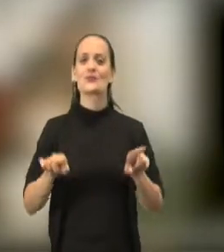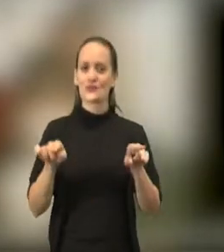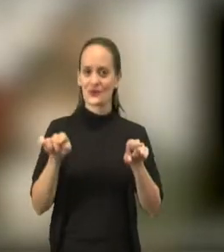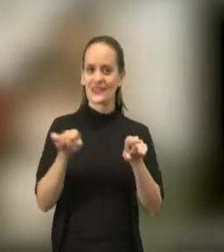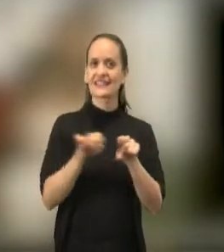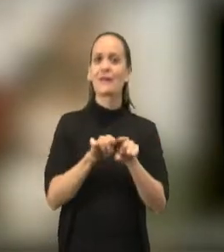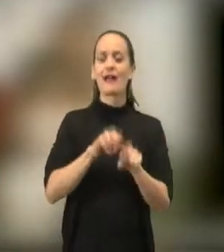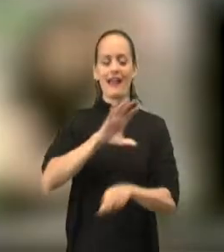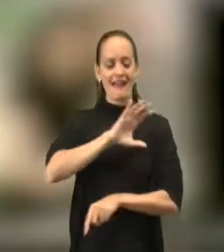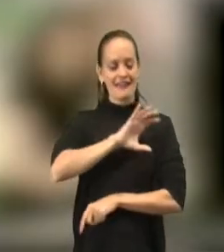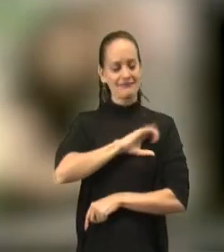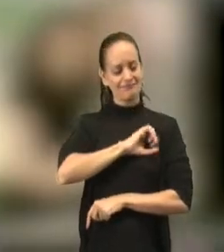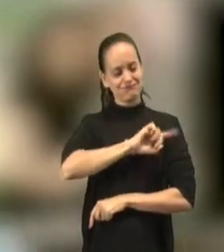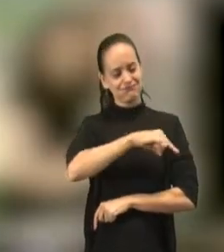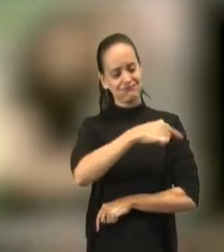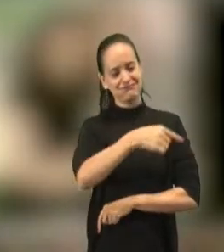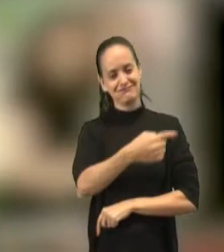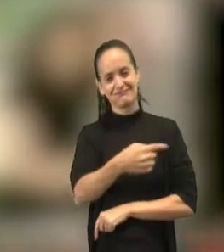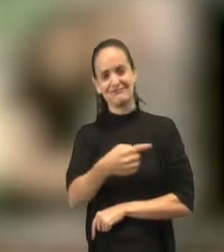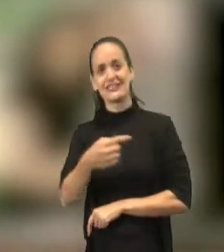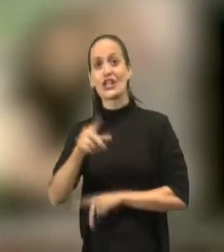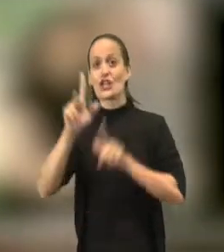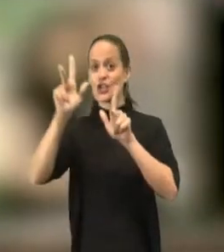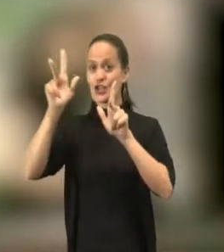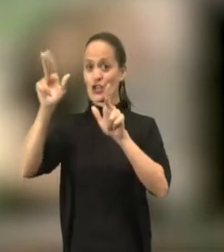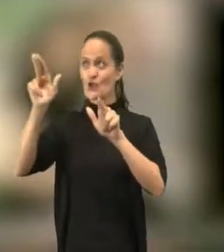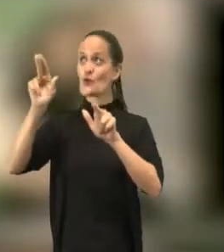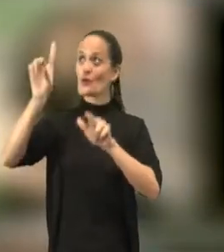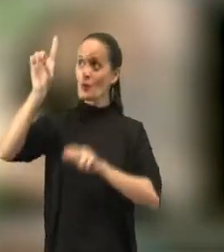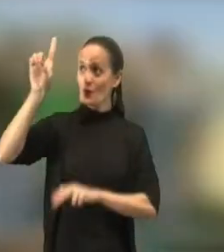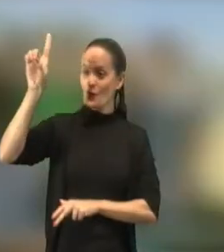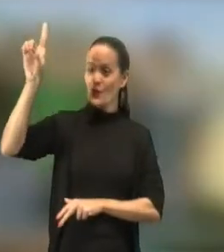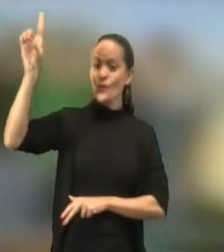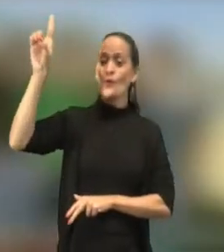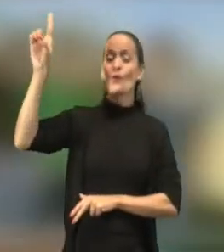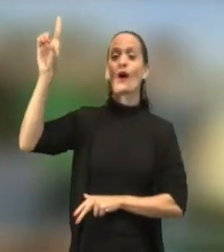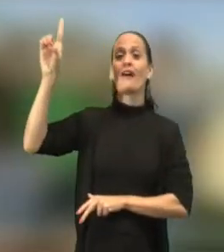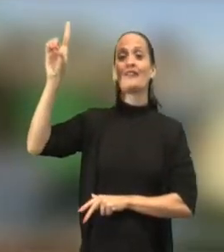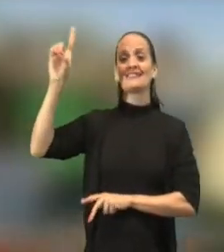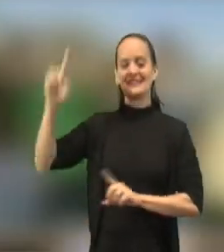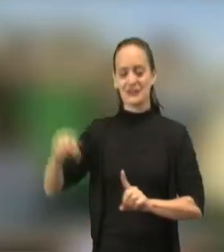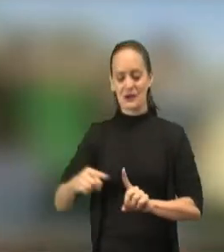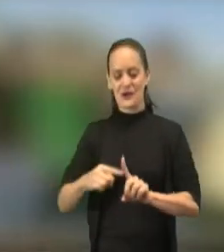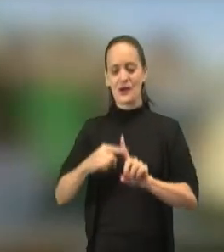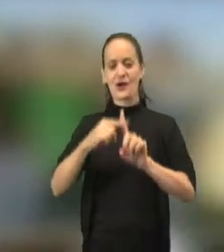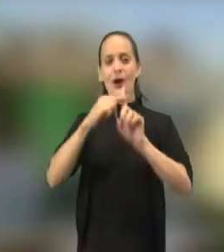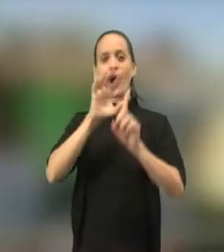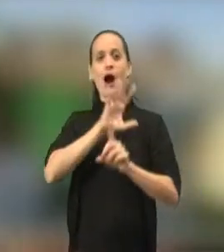também amar como Ele na cruz pôde